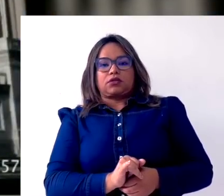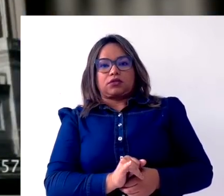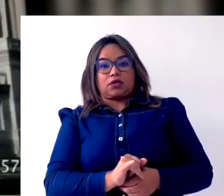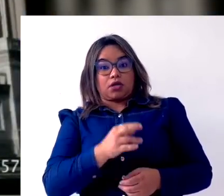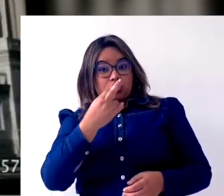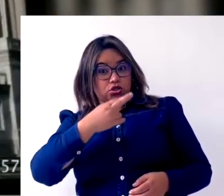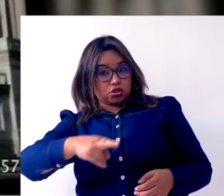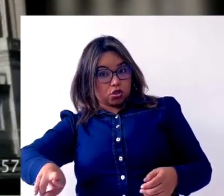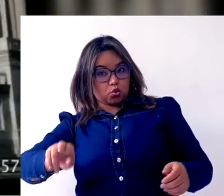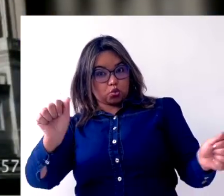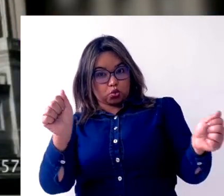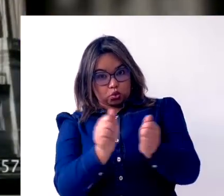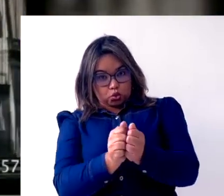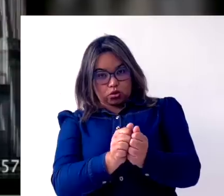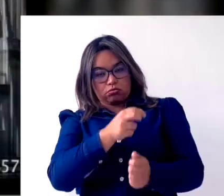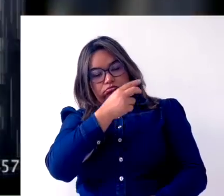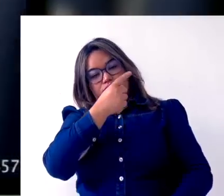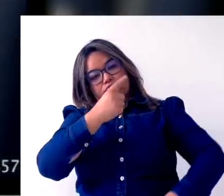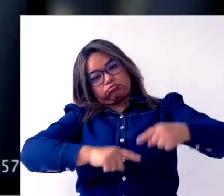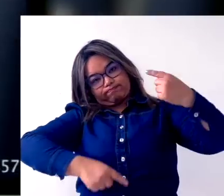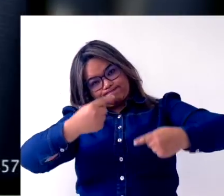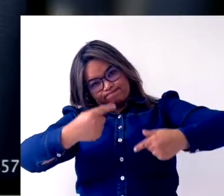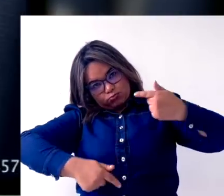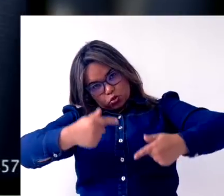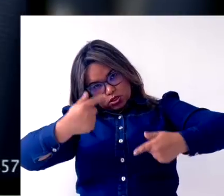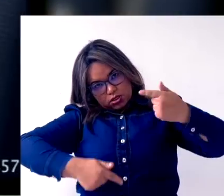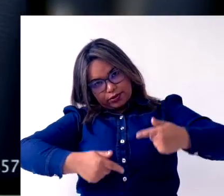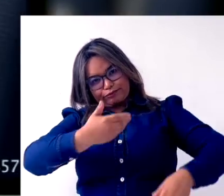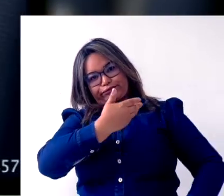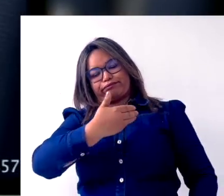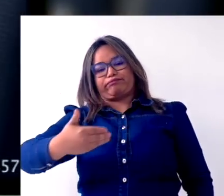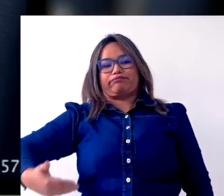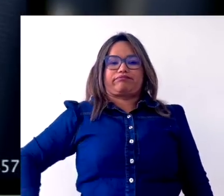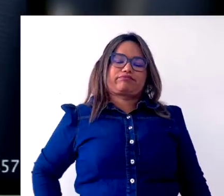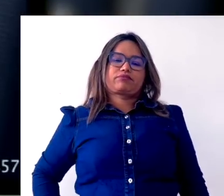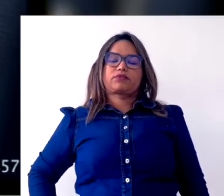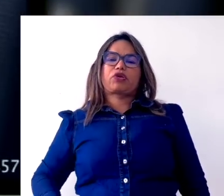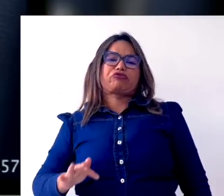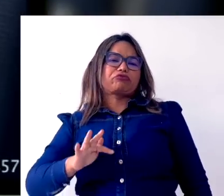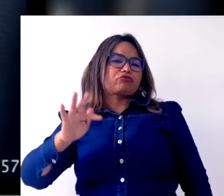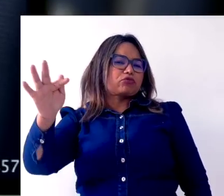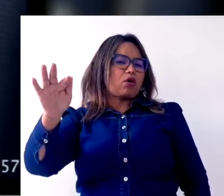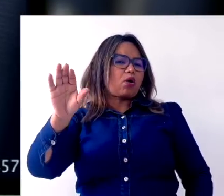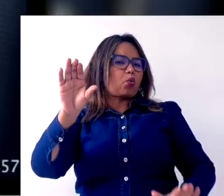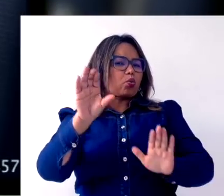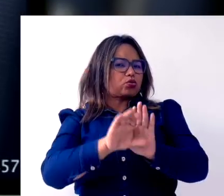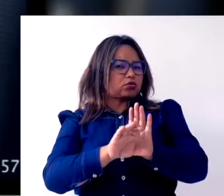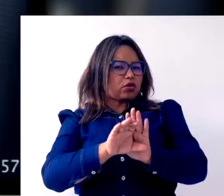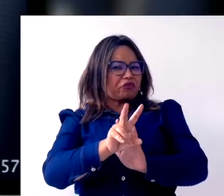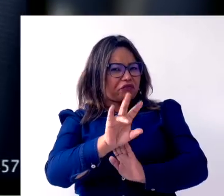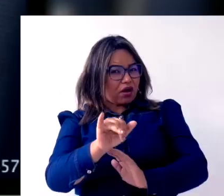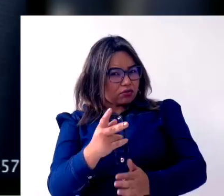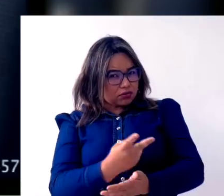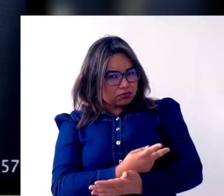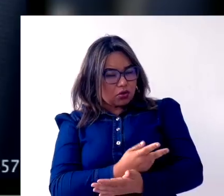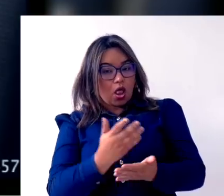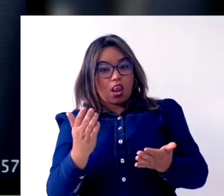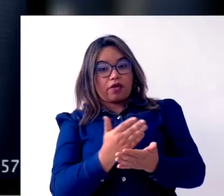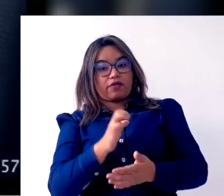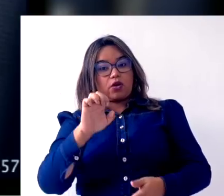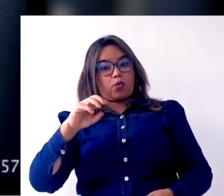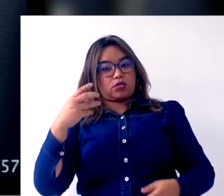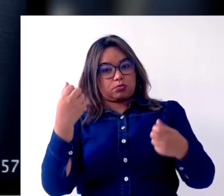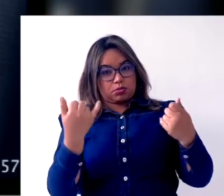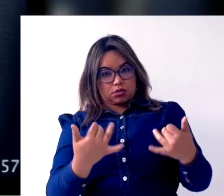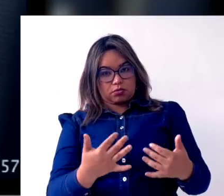a qual se prestará culto. Será que vai haver uma mudança na Constituição? O Grande Conflito, página 445. A imagem